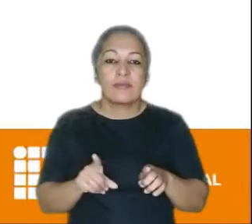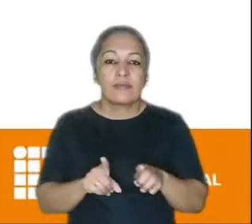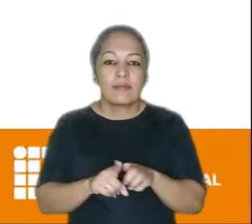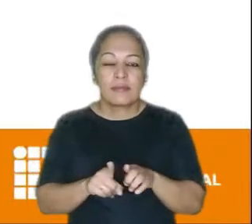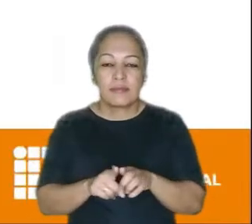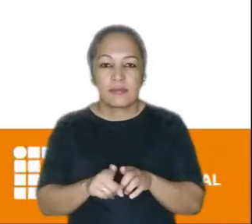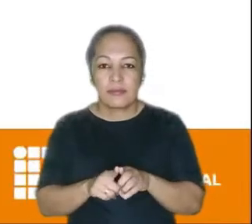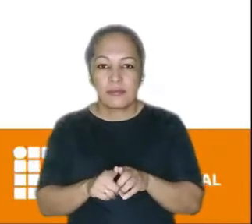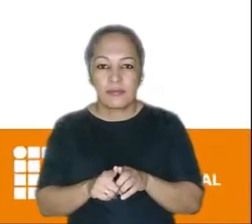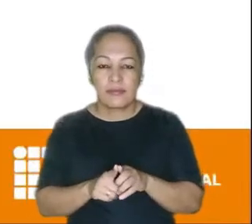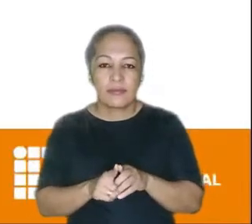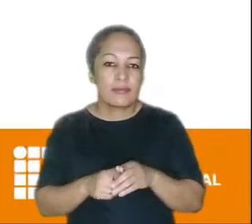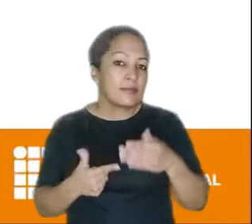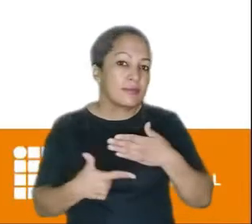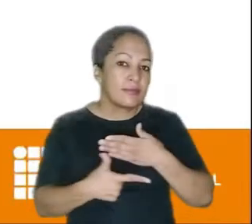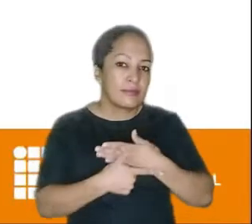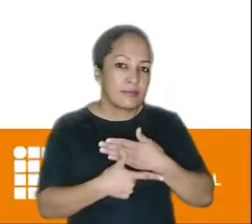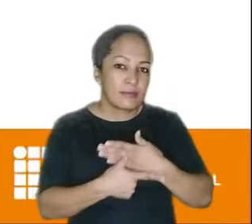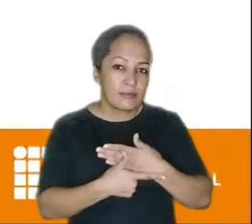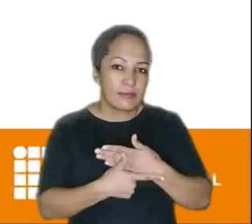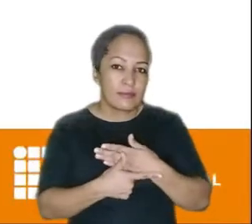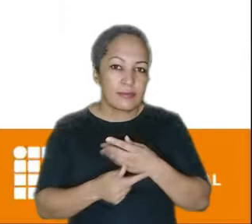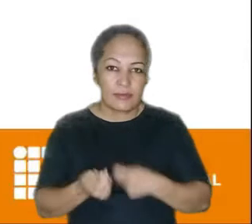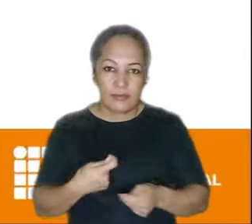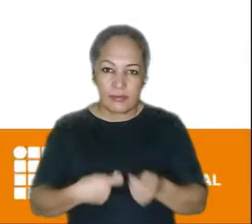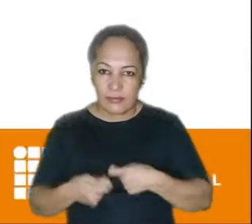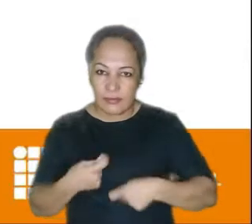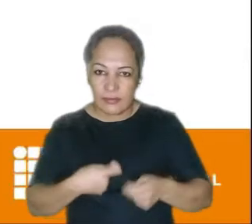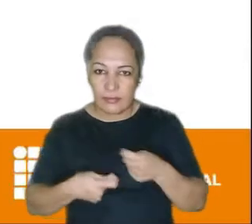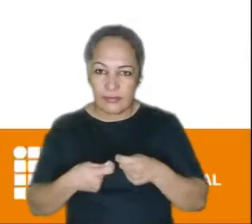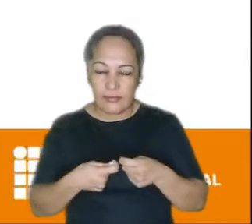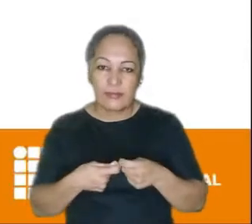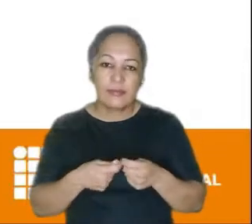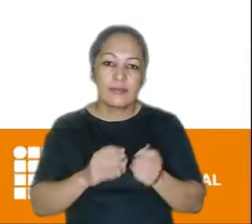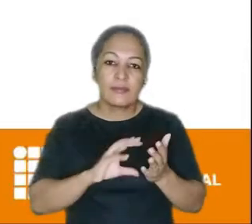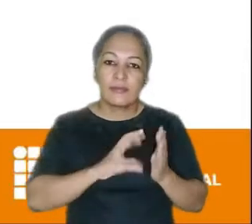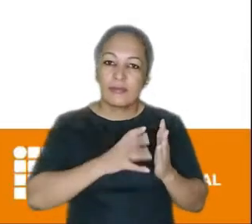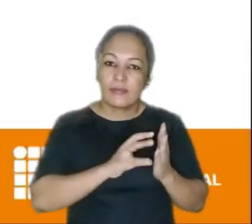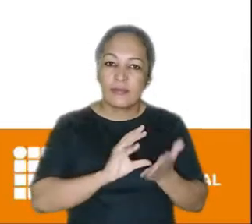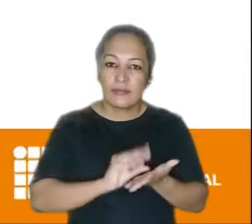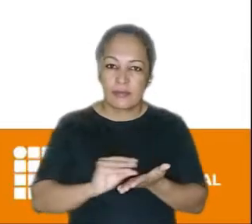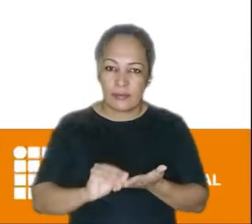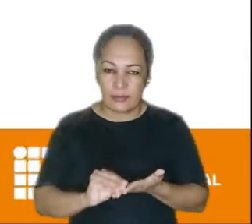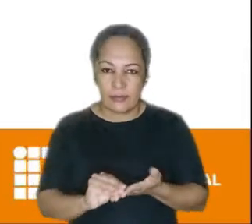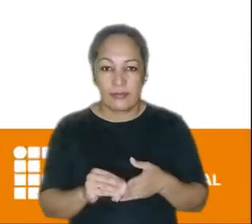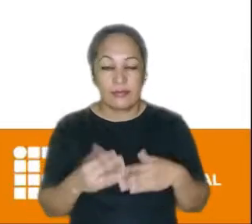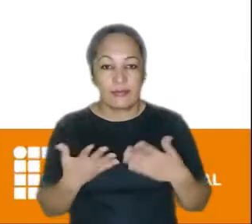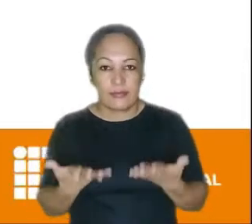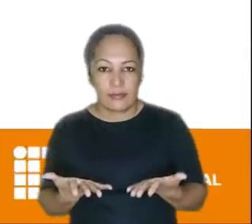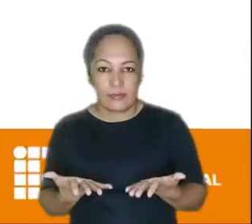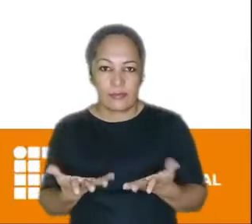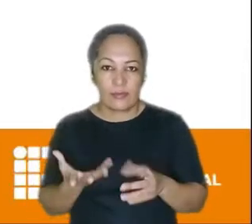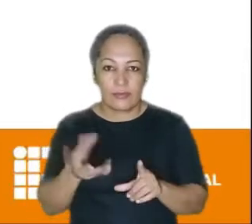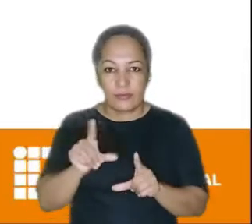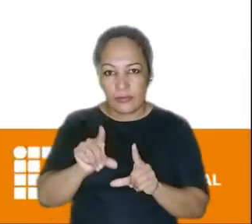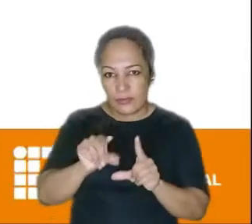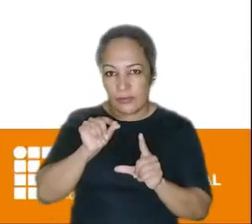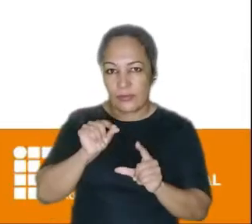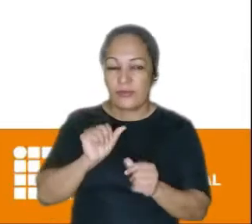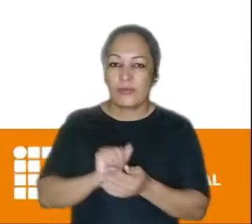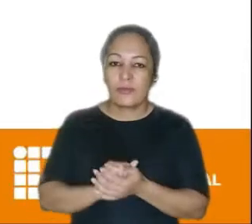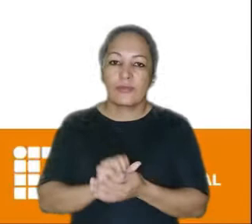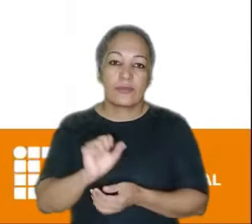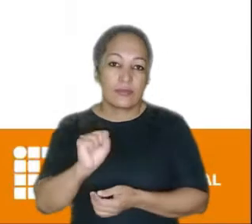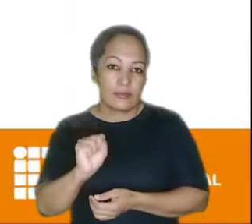responsáveis pelo gerenciamento de uma base de dados. Então, hoje, quando a gente instala um SGBD, né, ele é uma